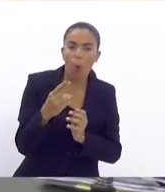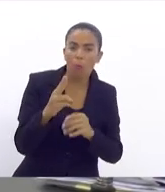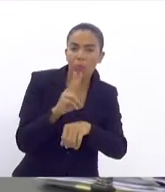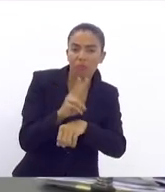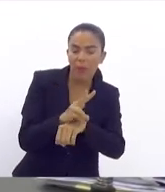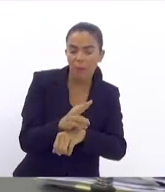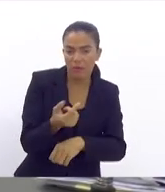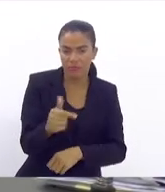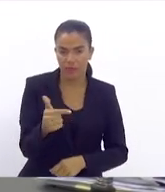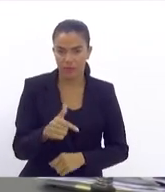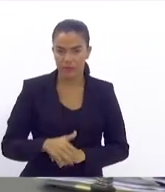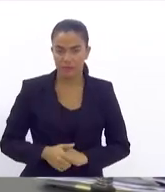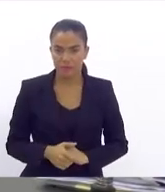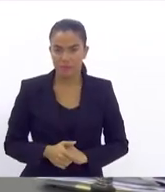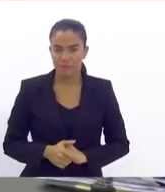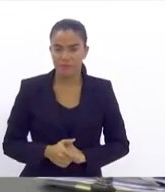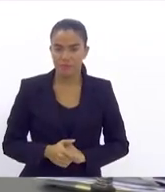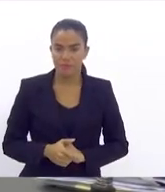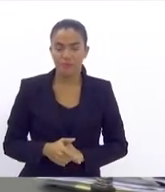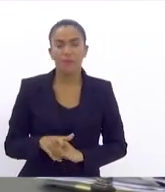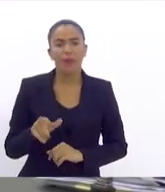famílias.